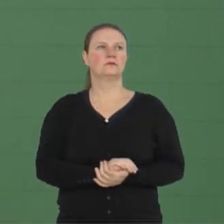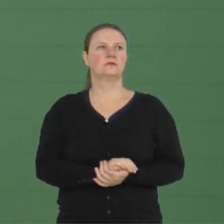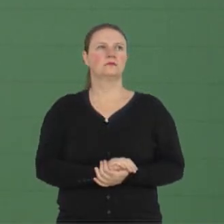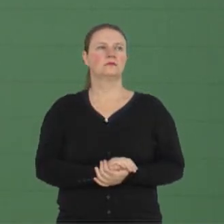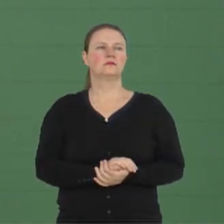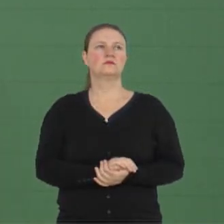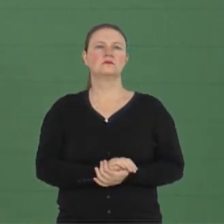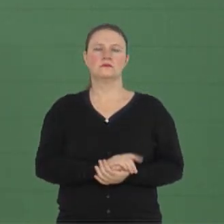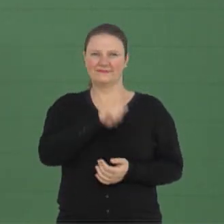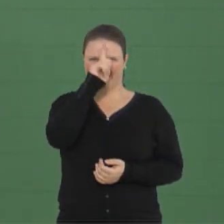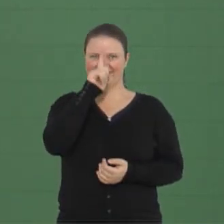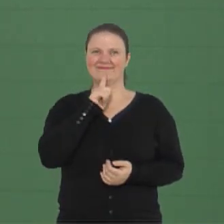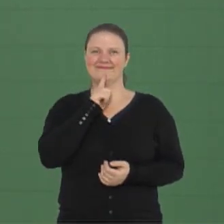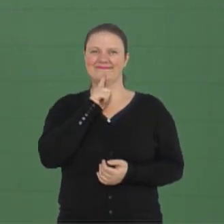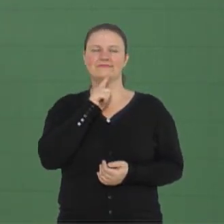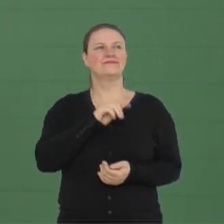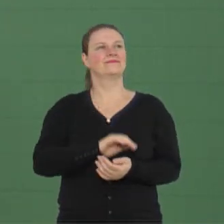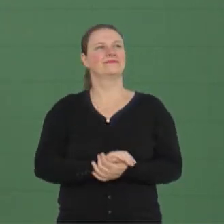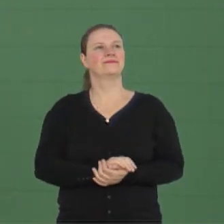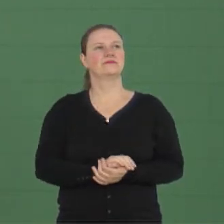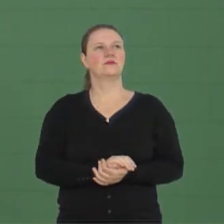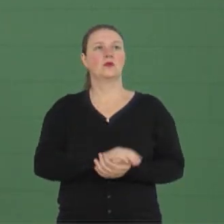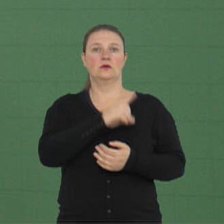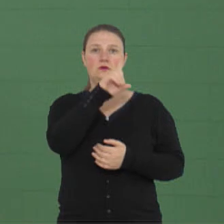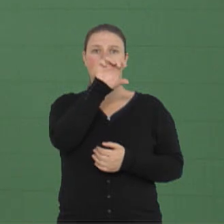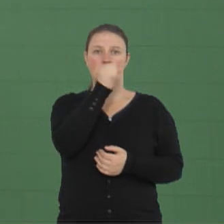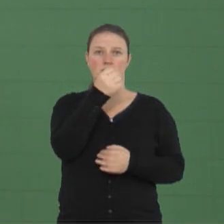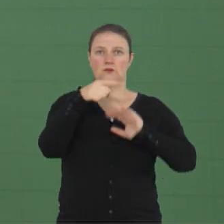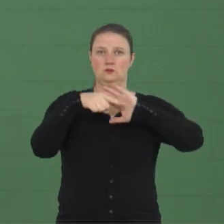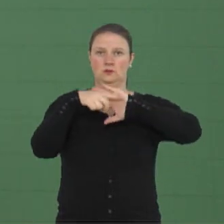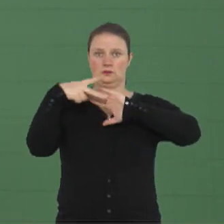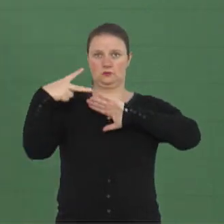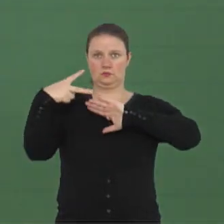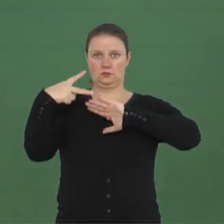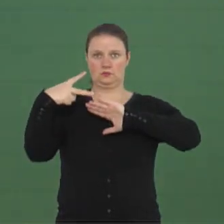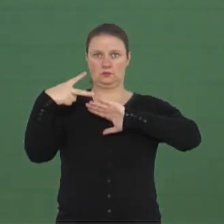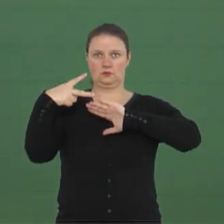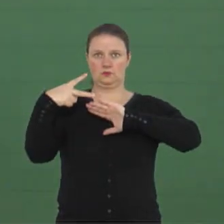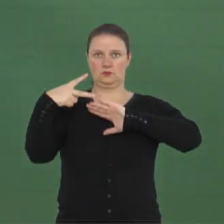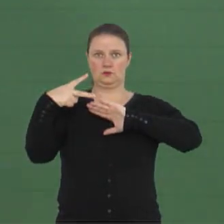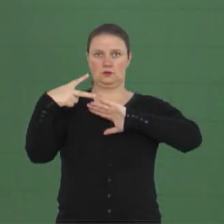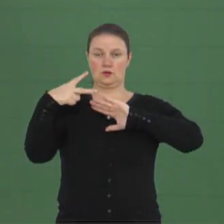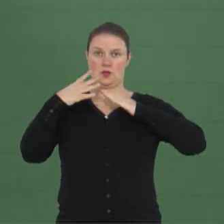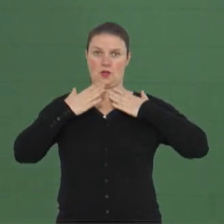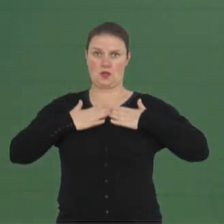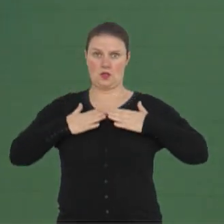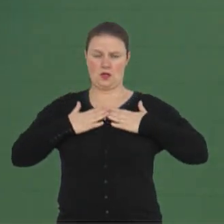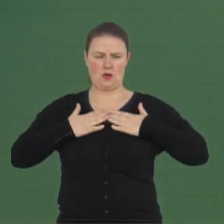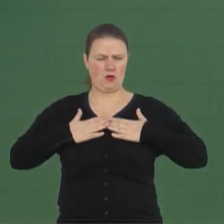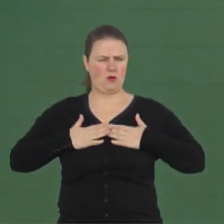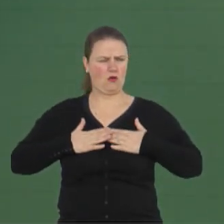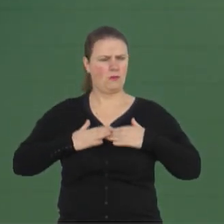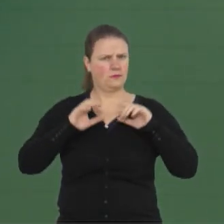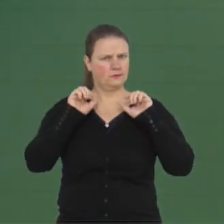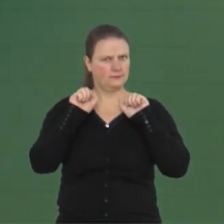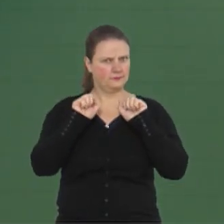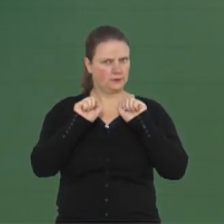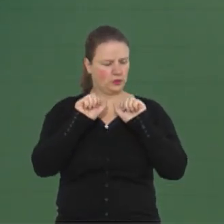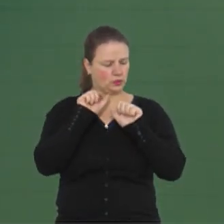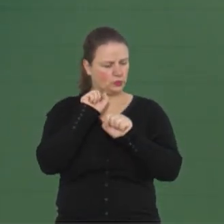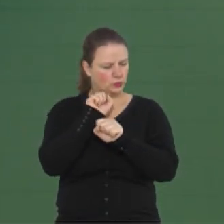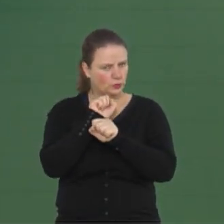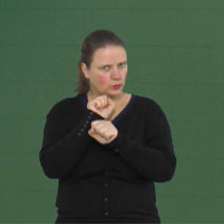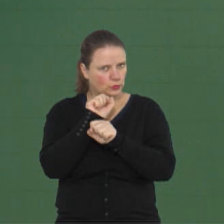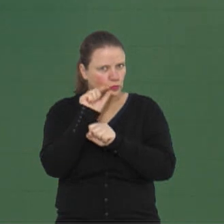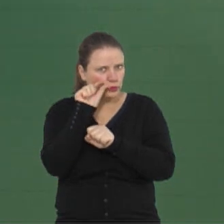Amarelo. 18 menos o 2 que já estava lá. Vou resolver, professor? Não pode. Vamos lá, vamos com calma. Até o